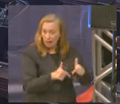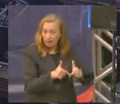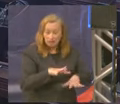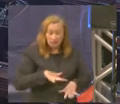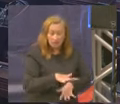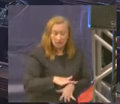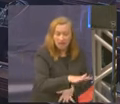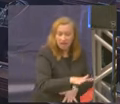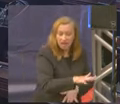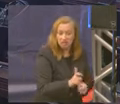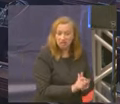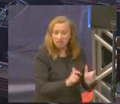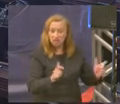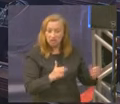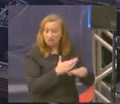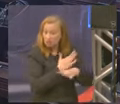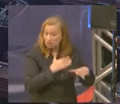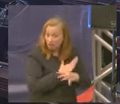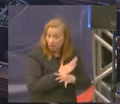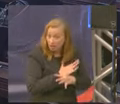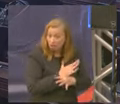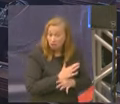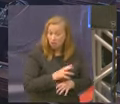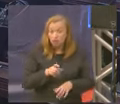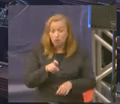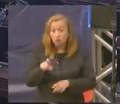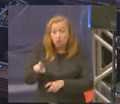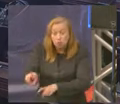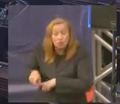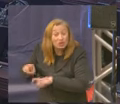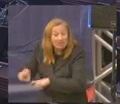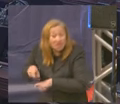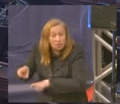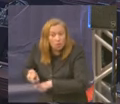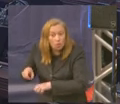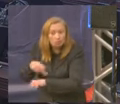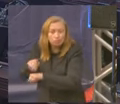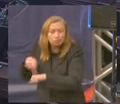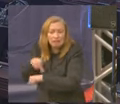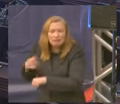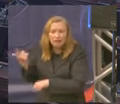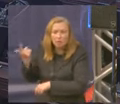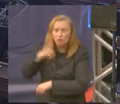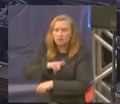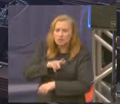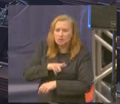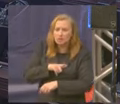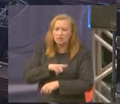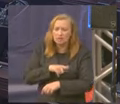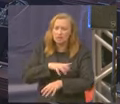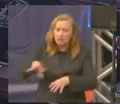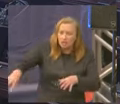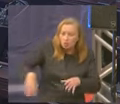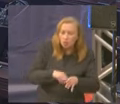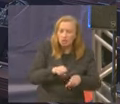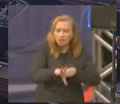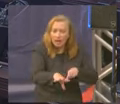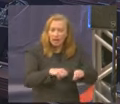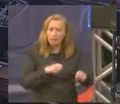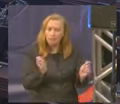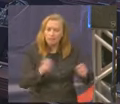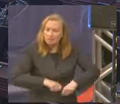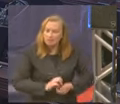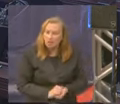periferias das grandes cidades, no interior do país, elas vão conseguir ser capacitadas? Como é